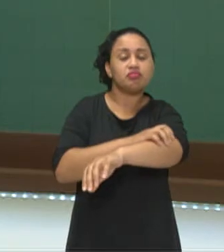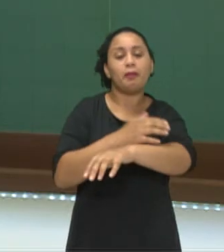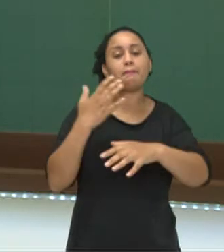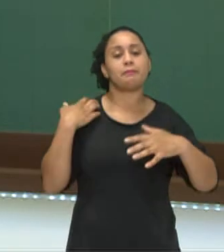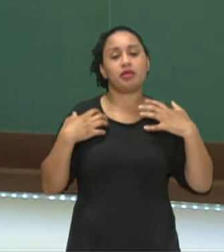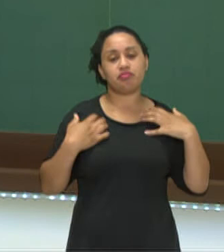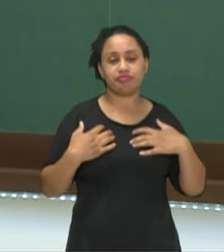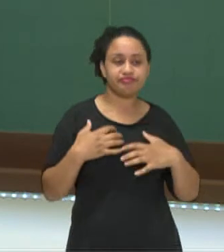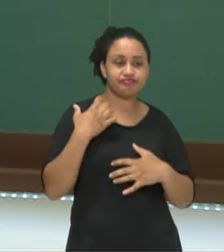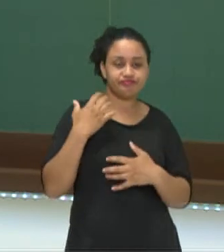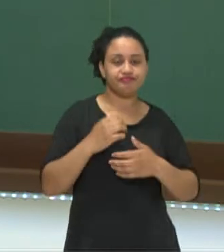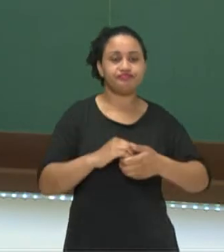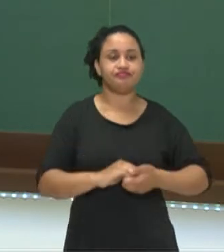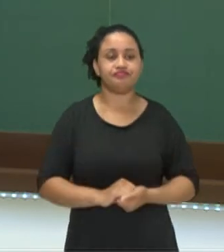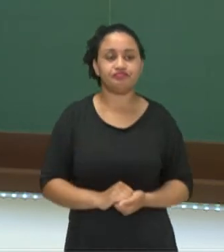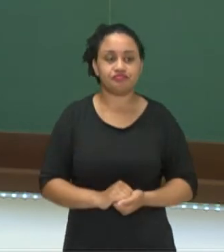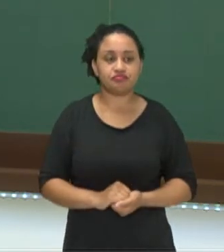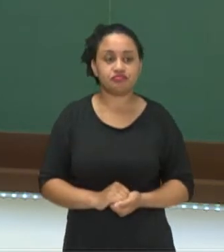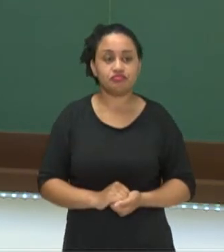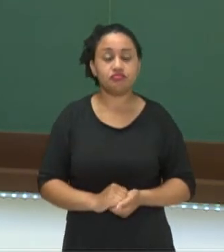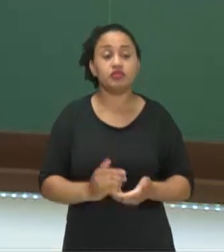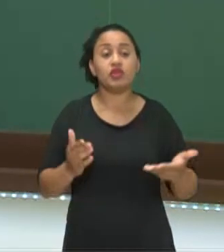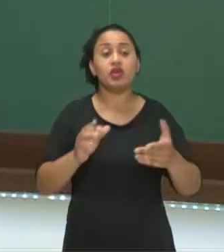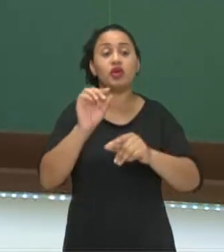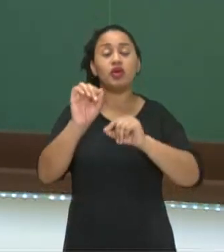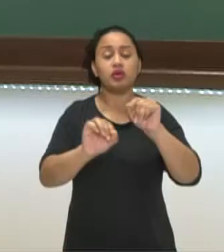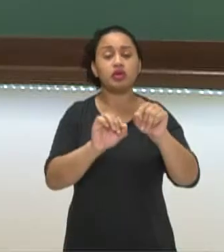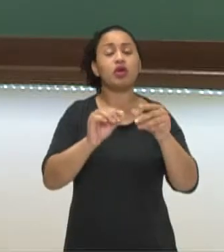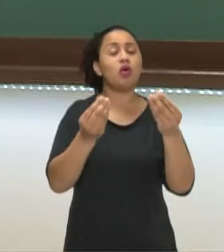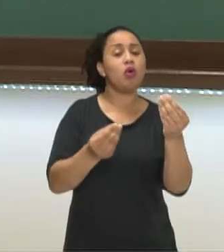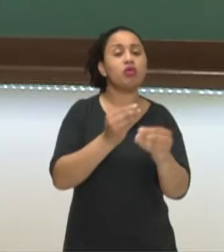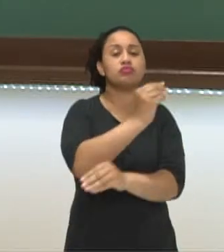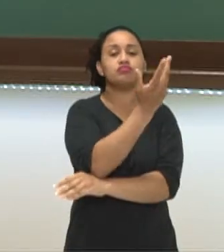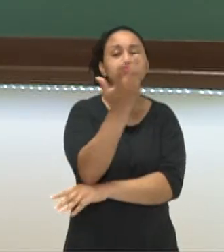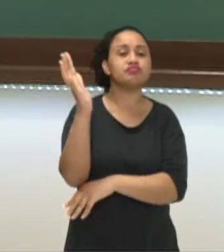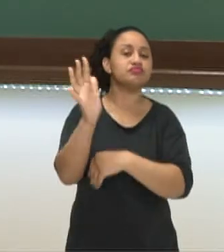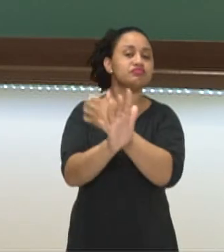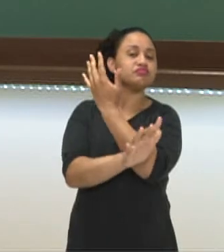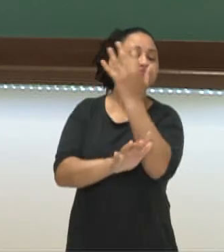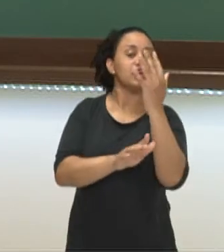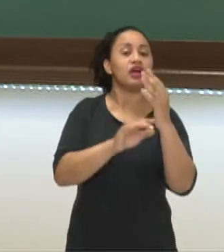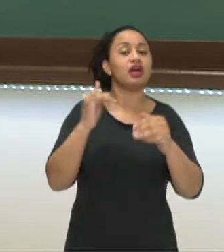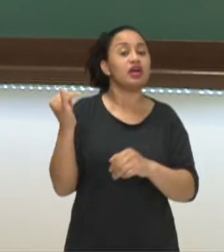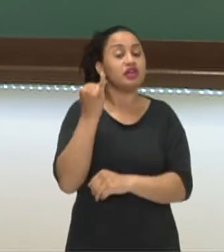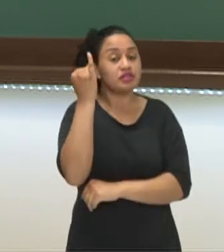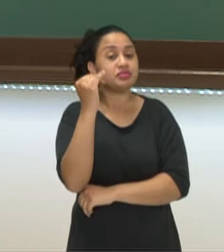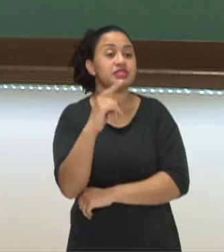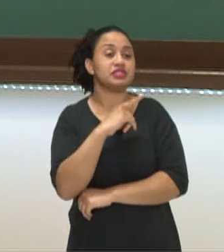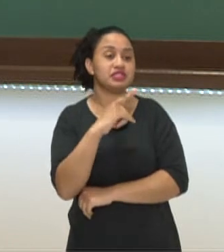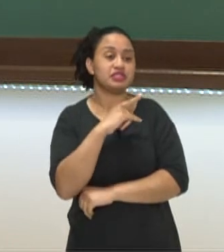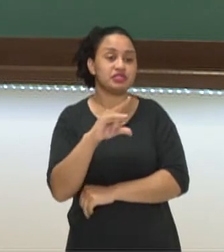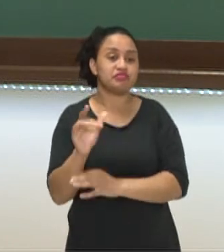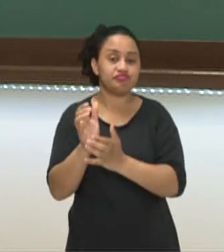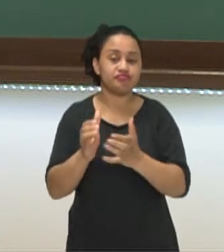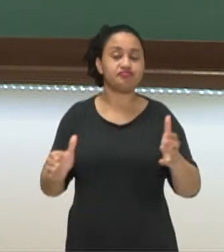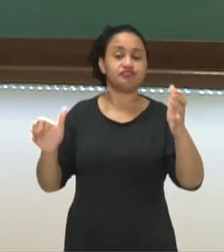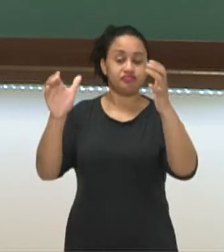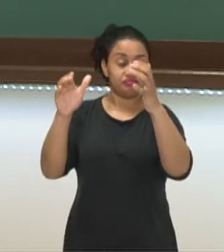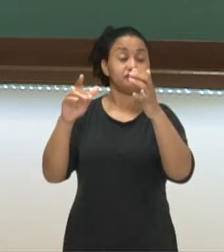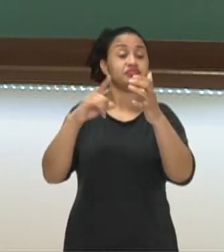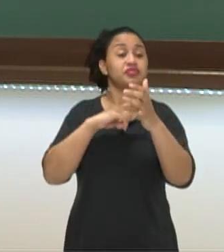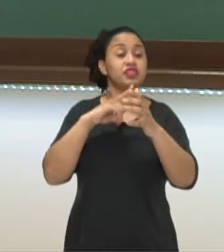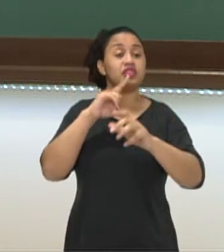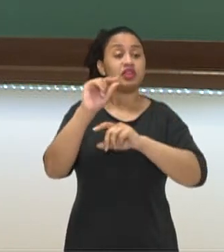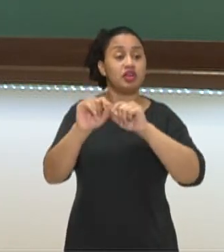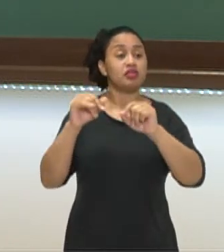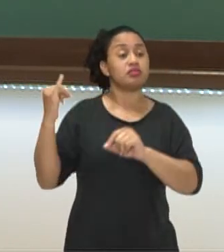bom? Agora, com relação à ecologia, a importância ecológica dessas esponjas, ela possui